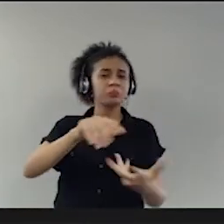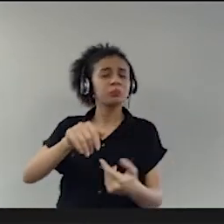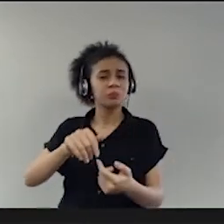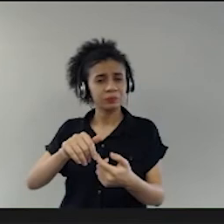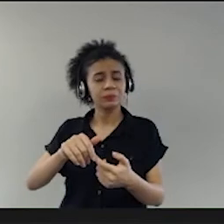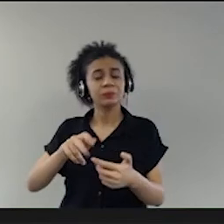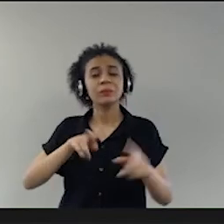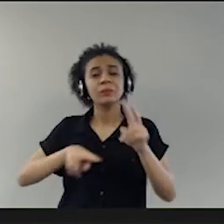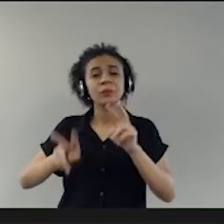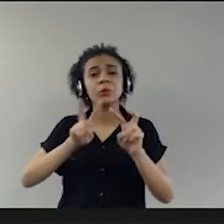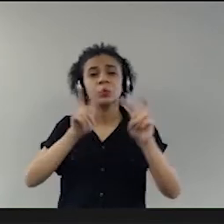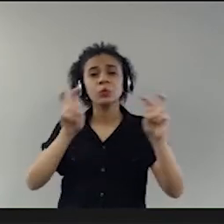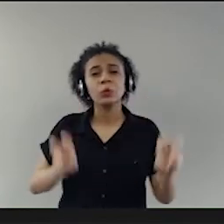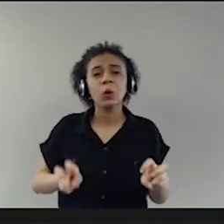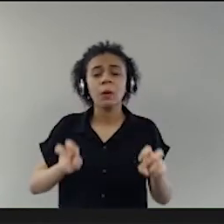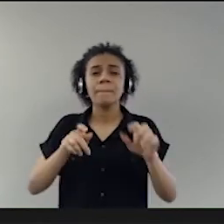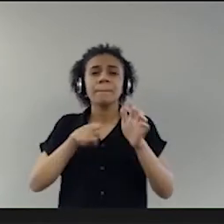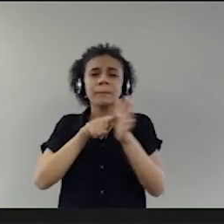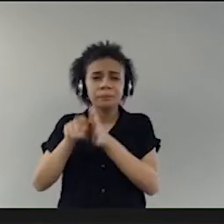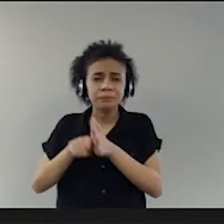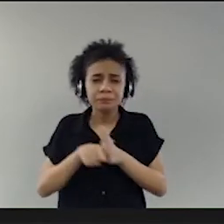a visão da epidemiologia,